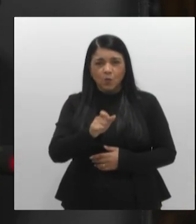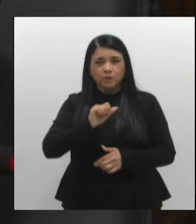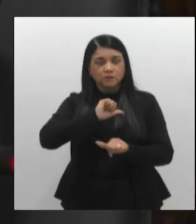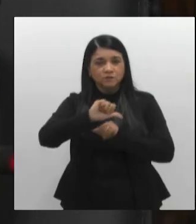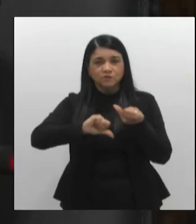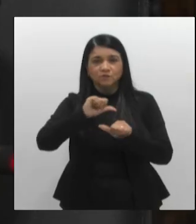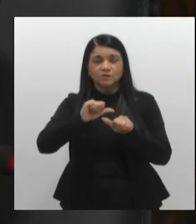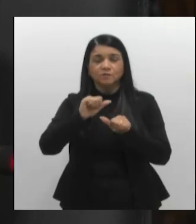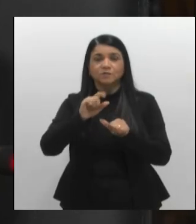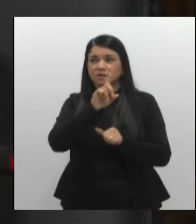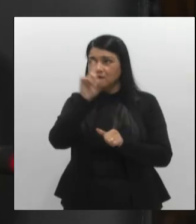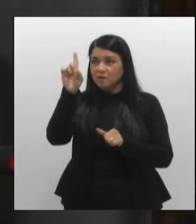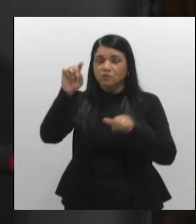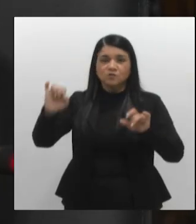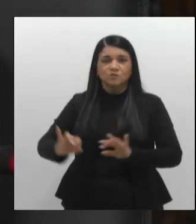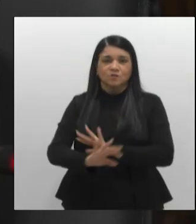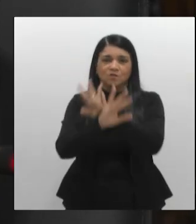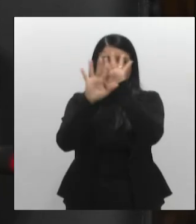seja glorificado.